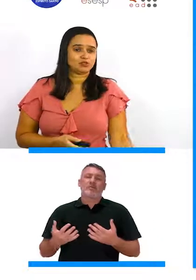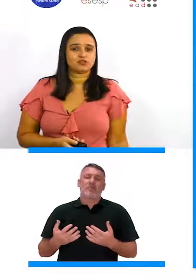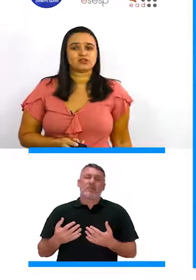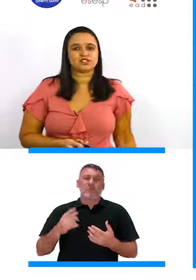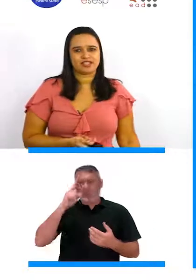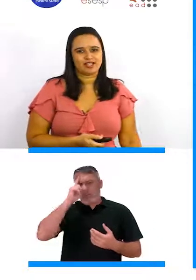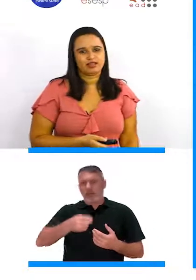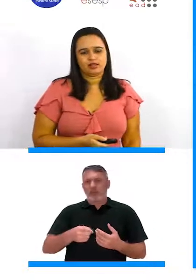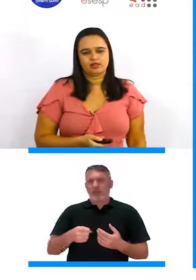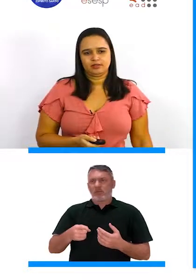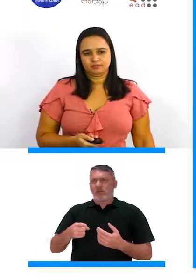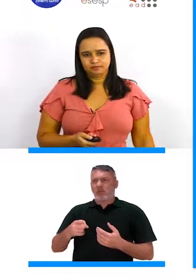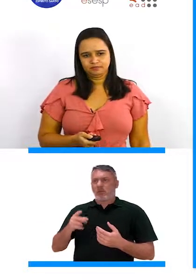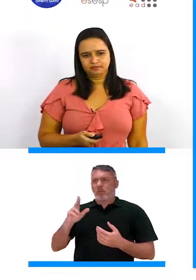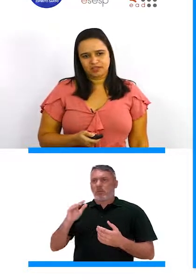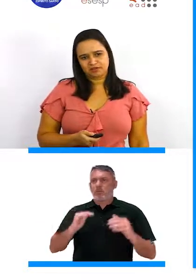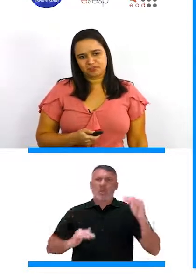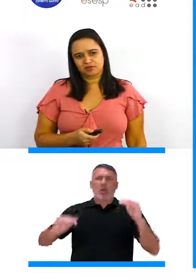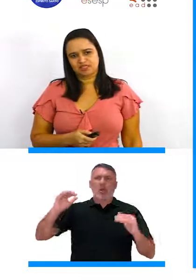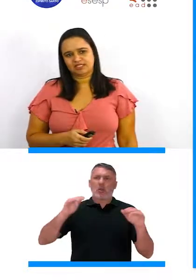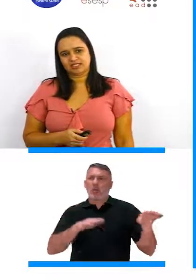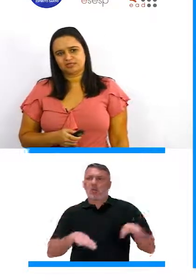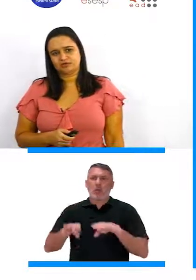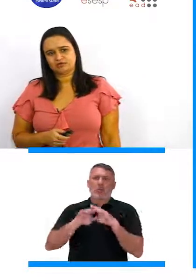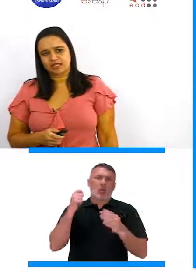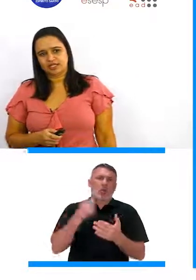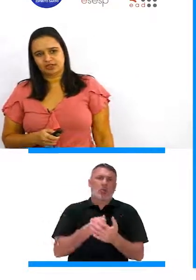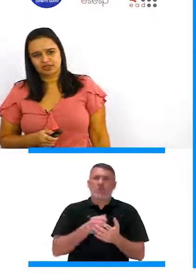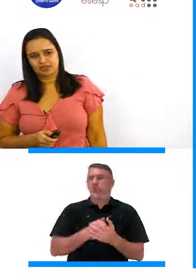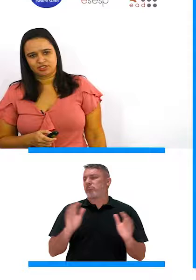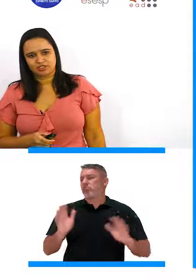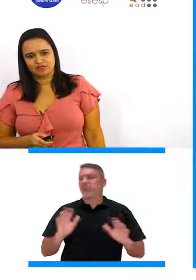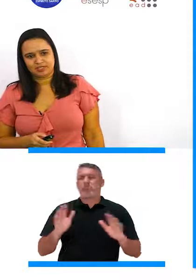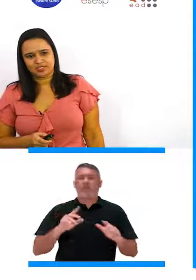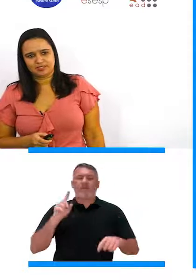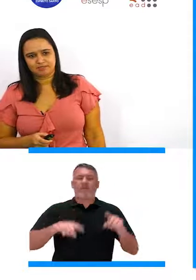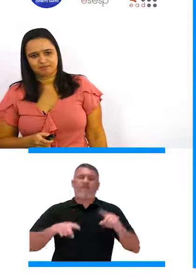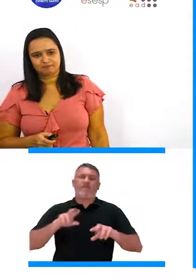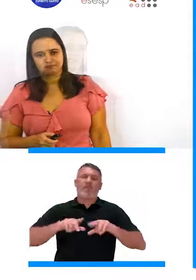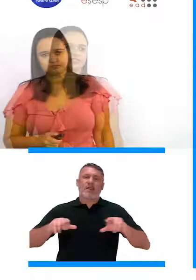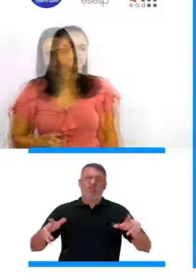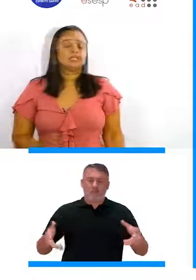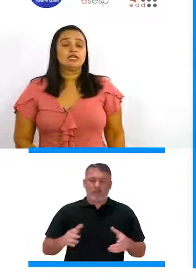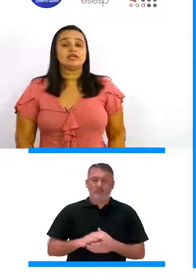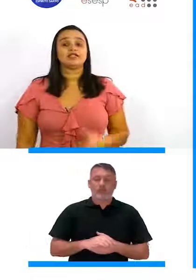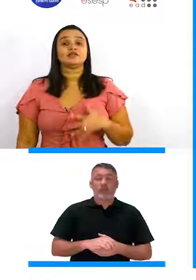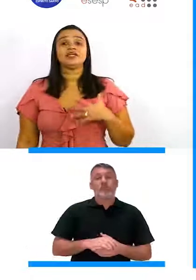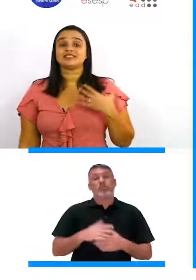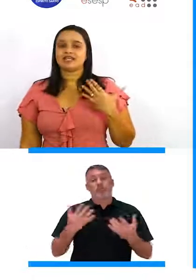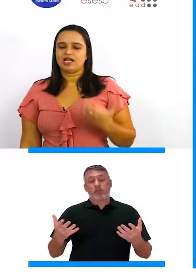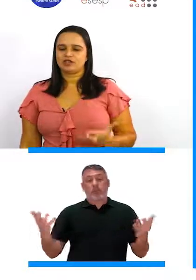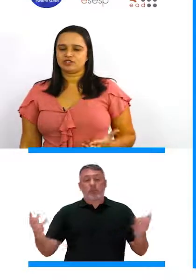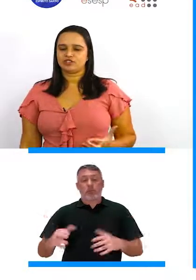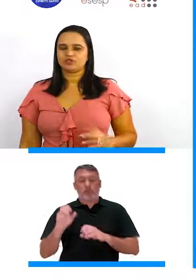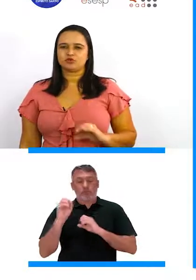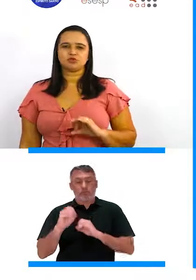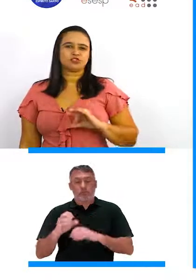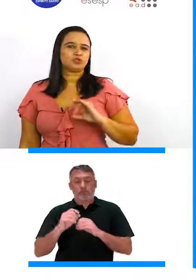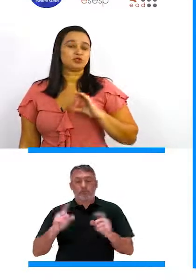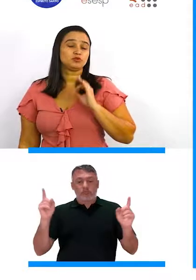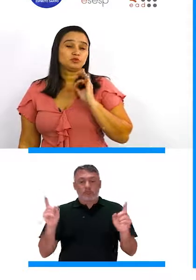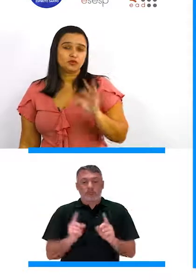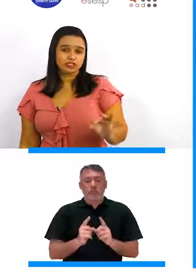o exemplo de você. Então, a gente não está tratando de erro, né, mas de variação. Então, nessa aula, a gente